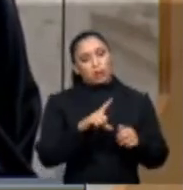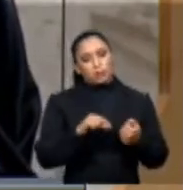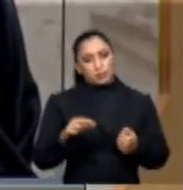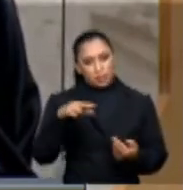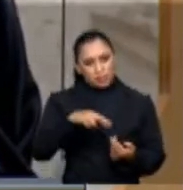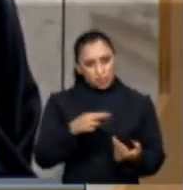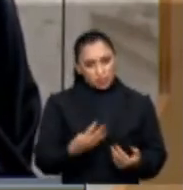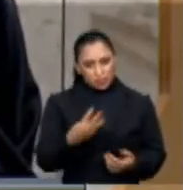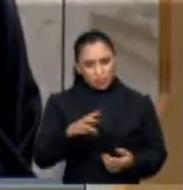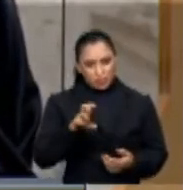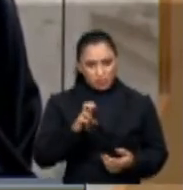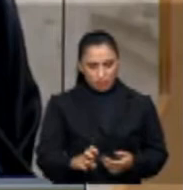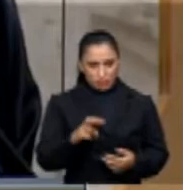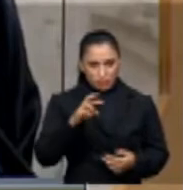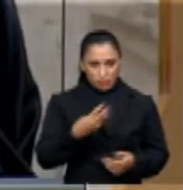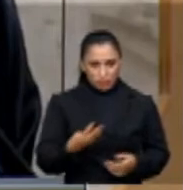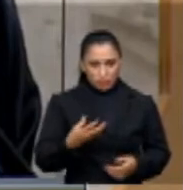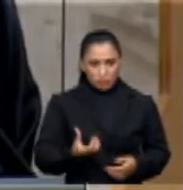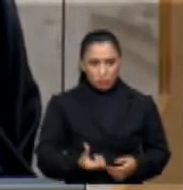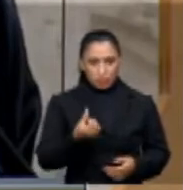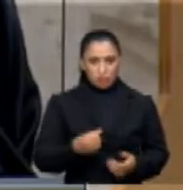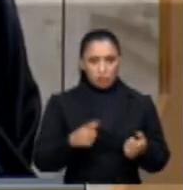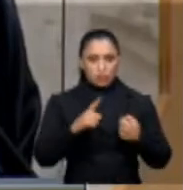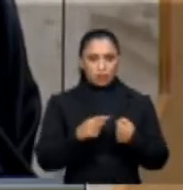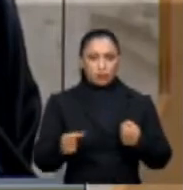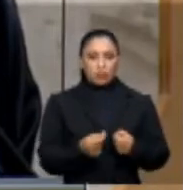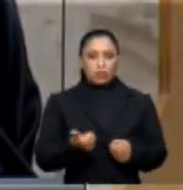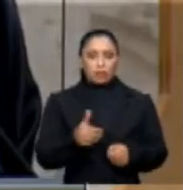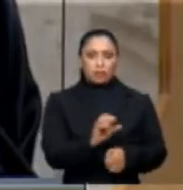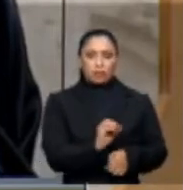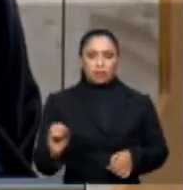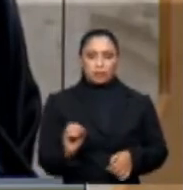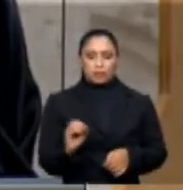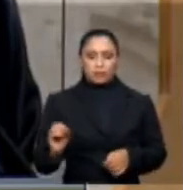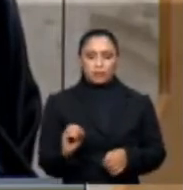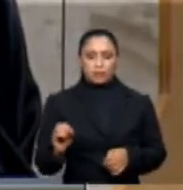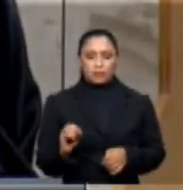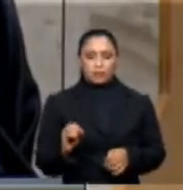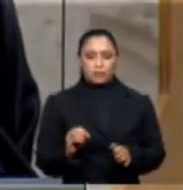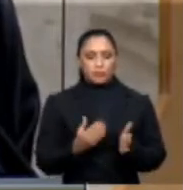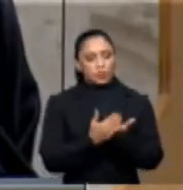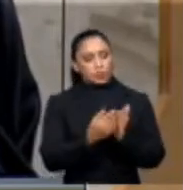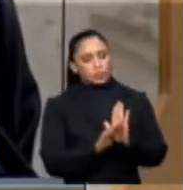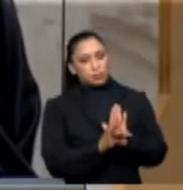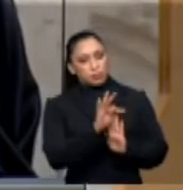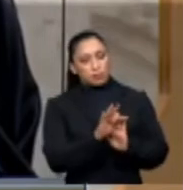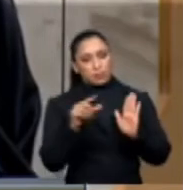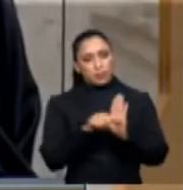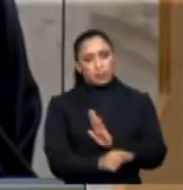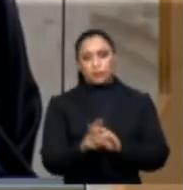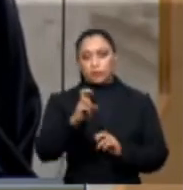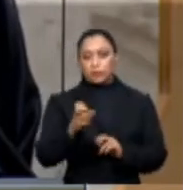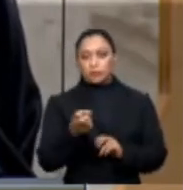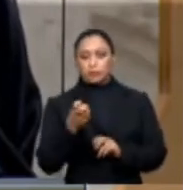incisos 35 e 36, e ao artigo 100, caput, e parágrafos 5º, 6º e